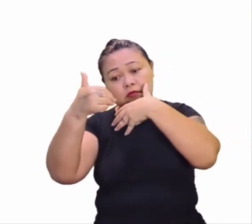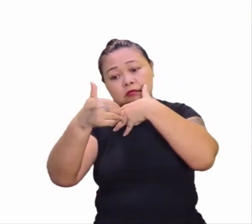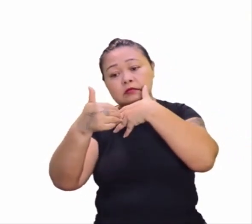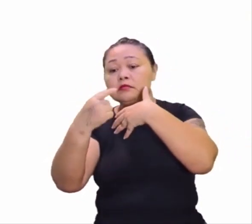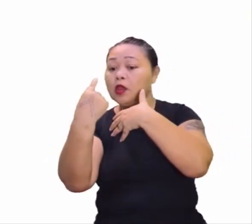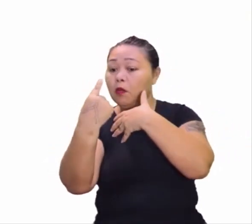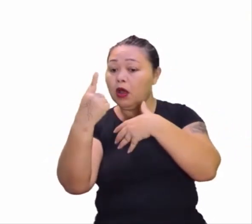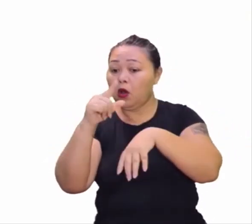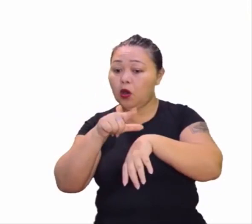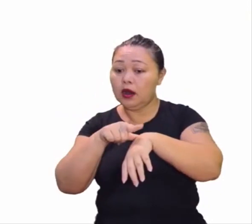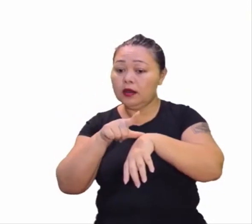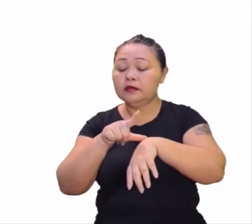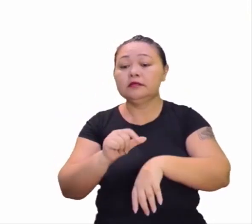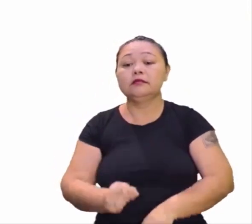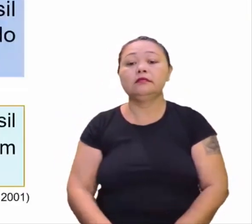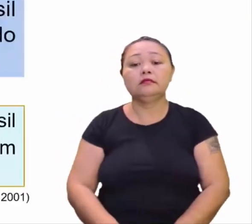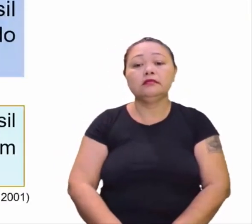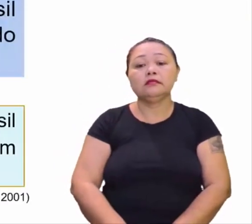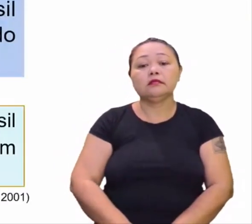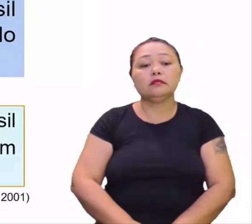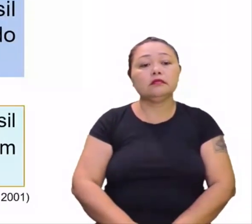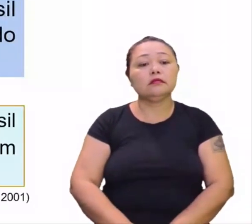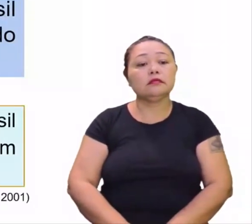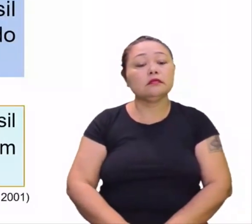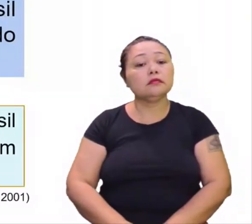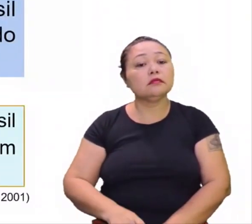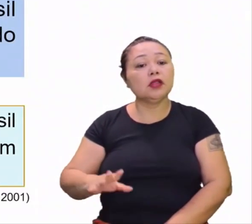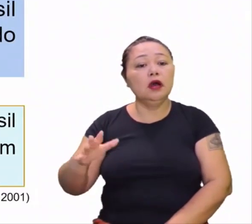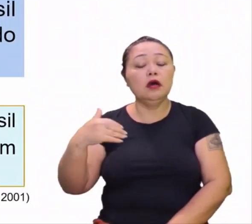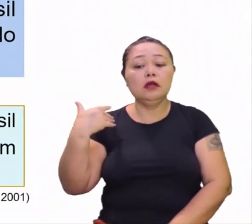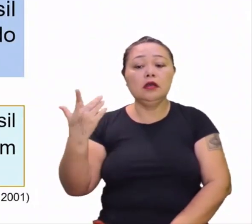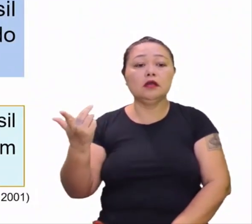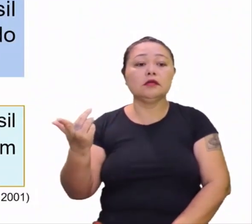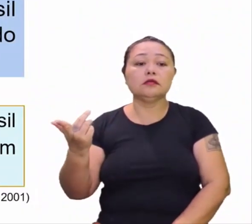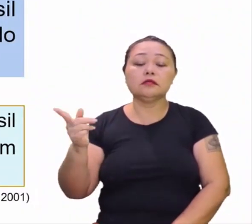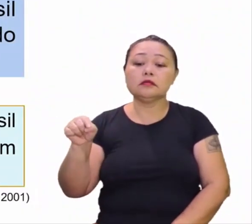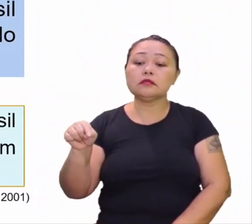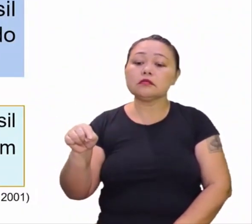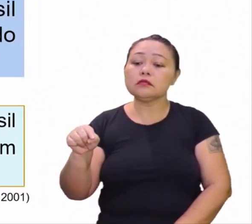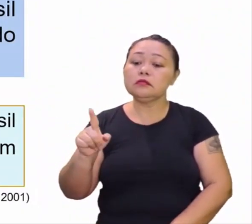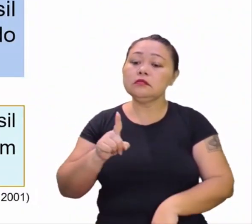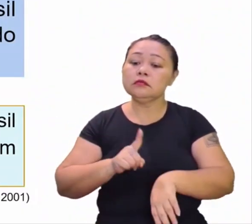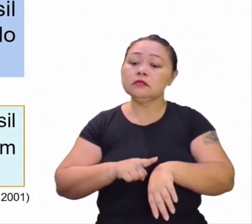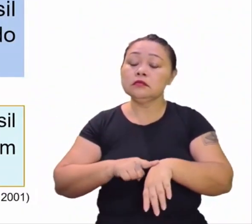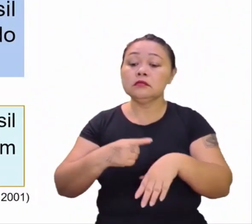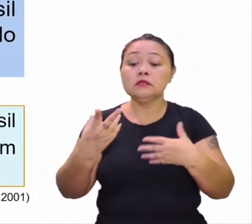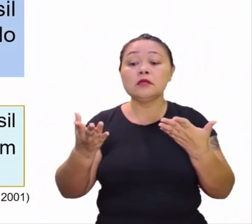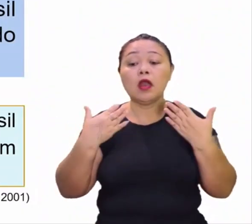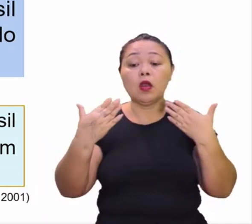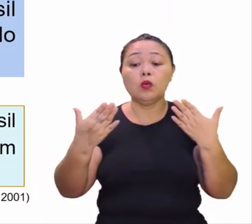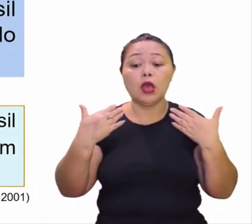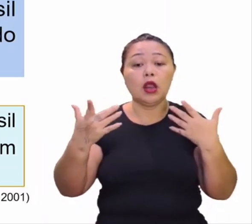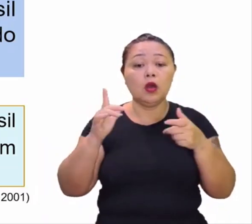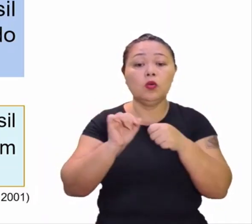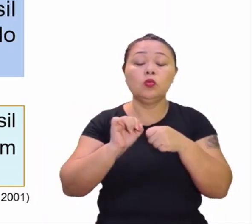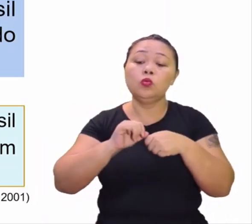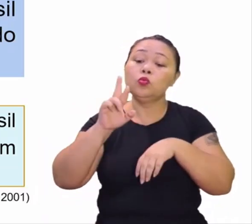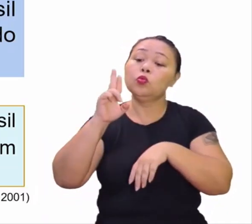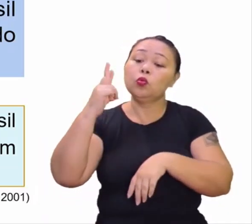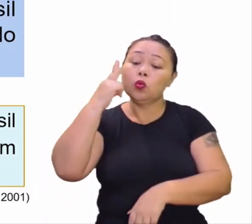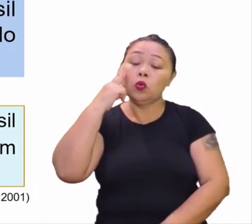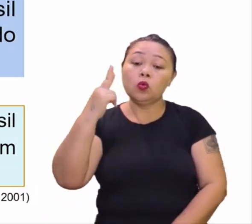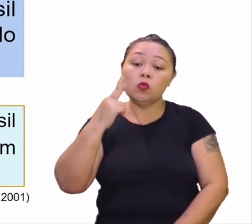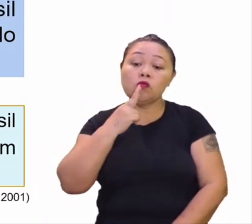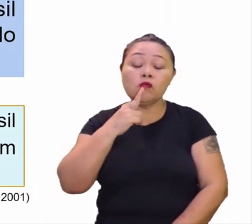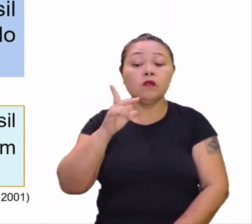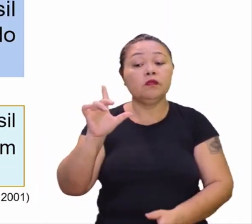corresponde a 1 hora. Isso. Vamos lá. Então, horário de verão em Rondônia. Galera, horário de verão está